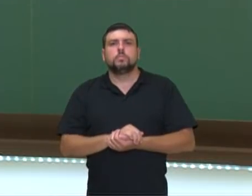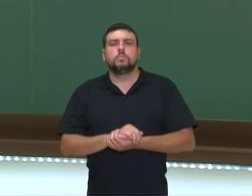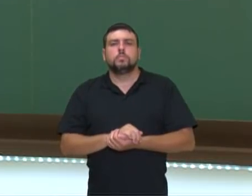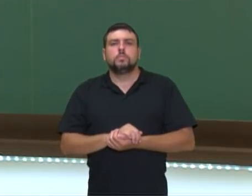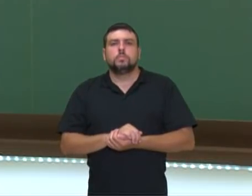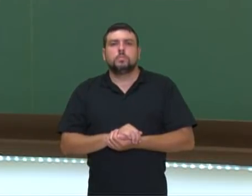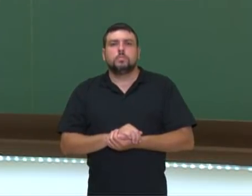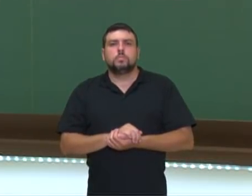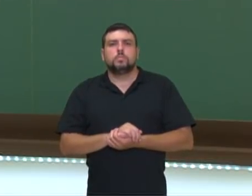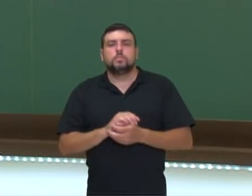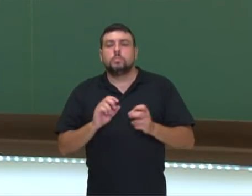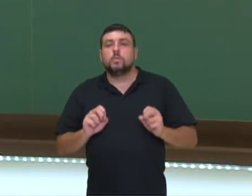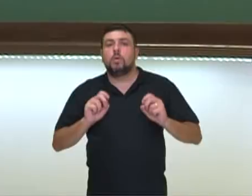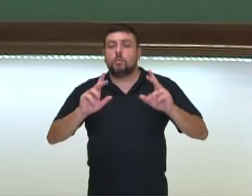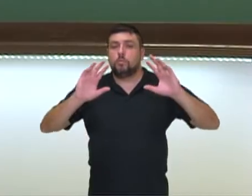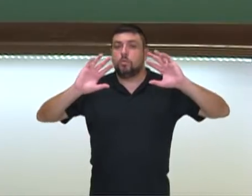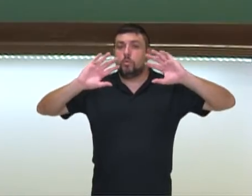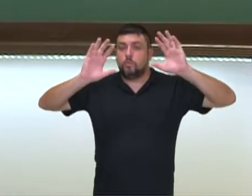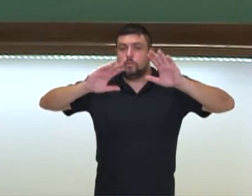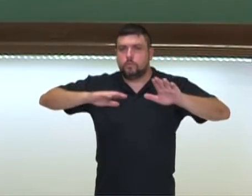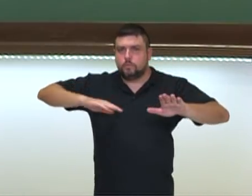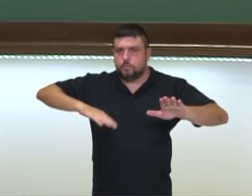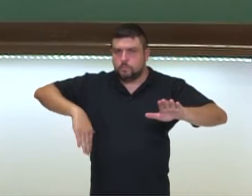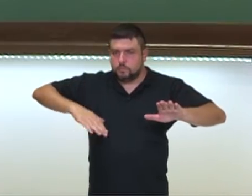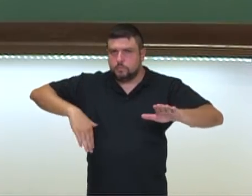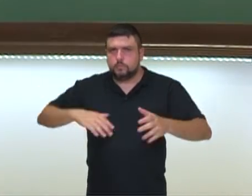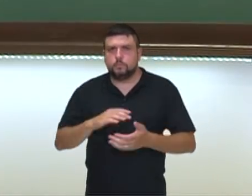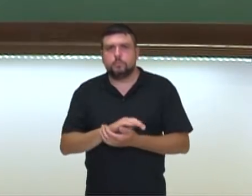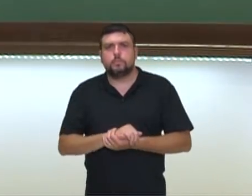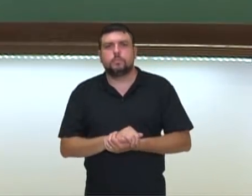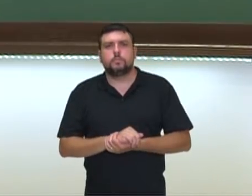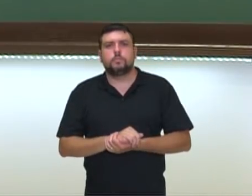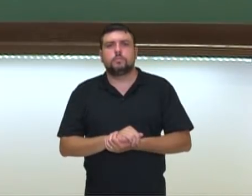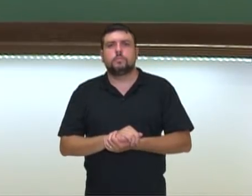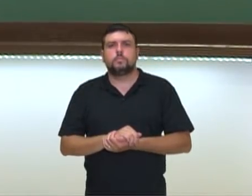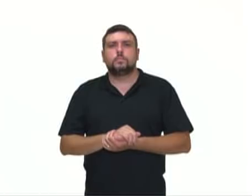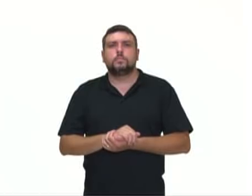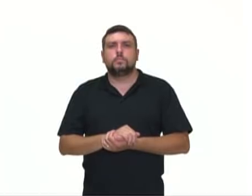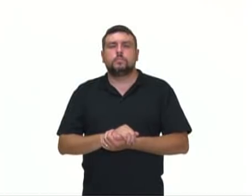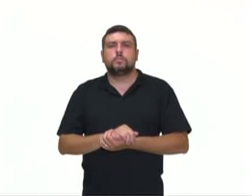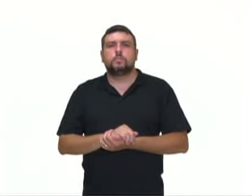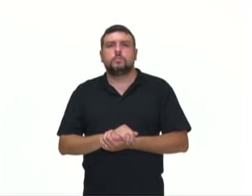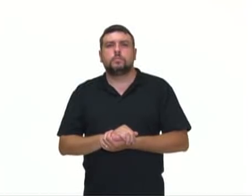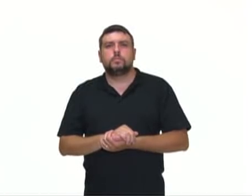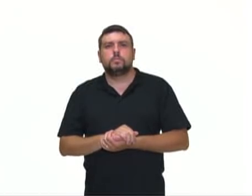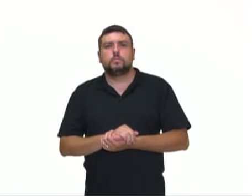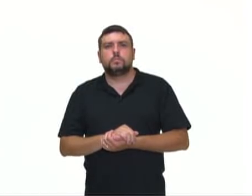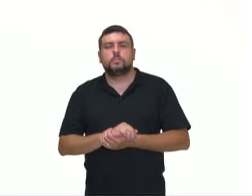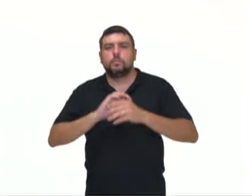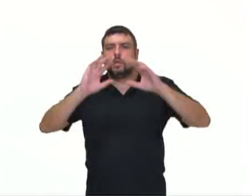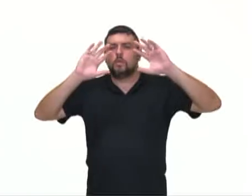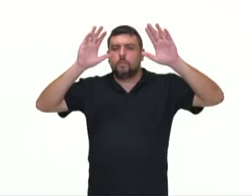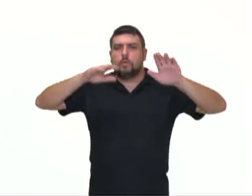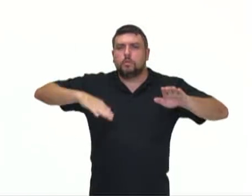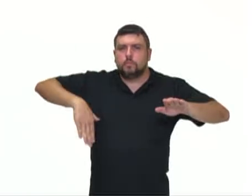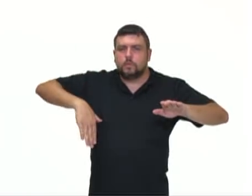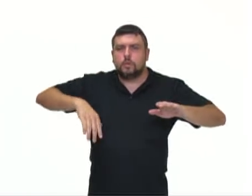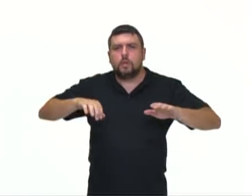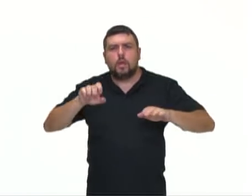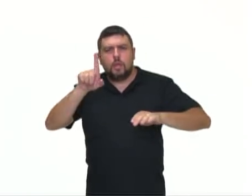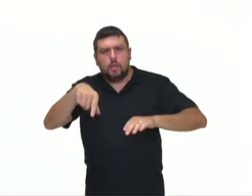vôlei de praia. Não, falamos do vôlei, mas também vamos falar um pouco do vôlei de praia. O vôlei de praia, então, é uma variação do vôlei de